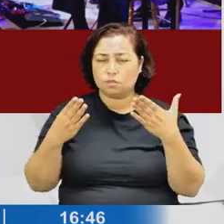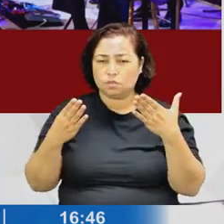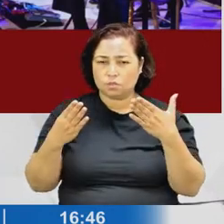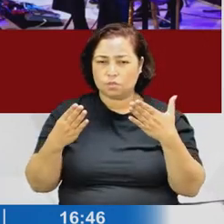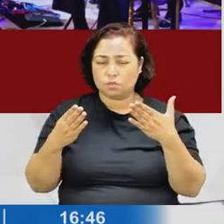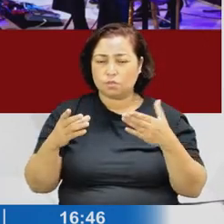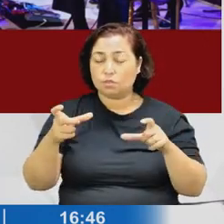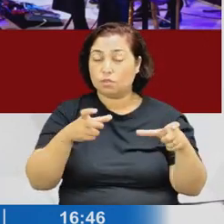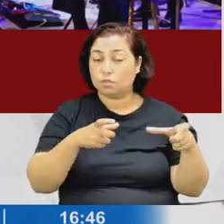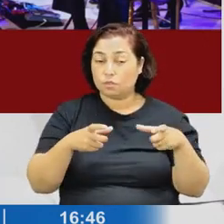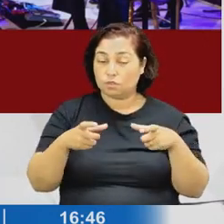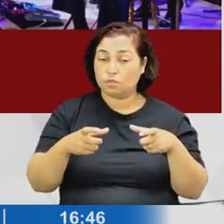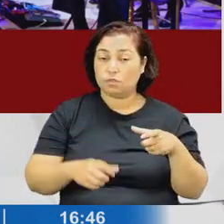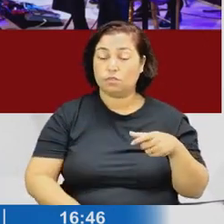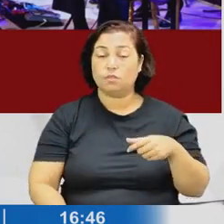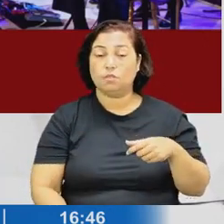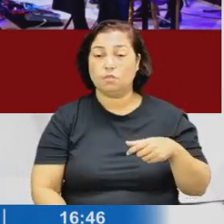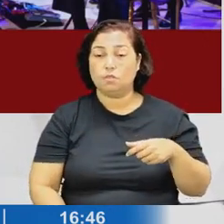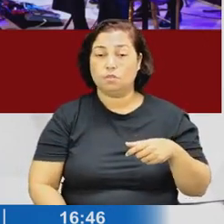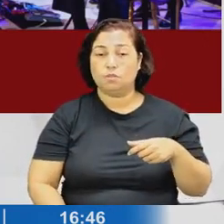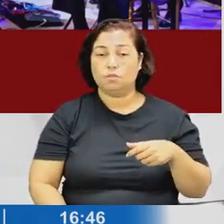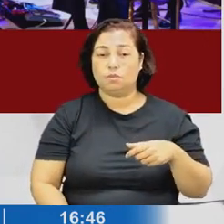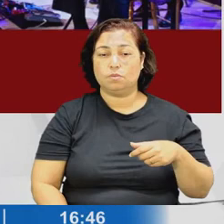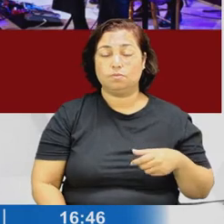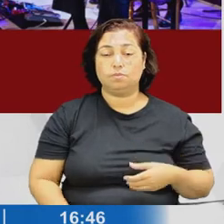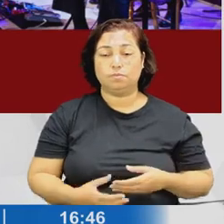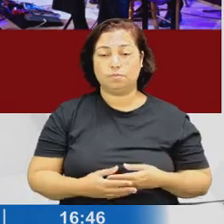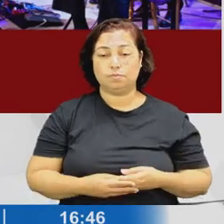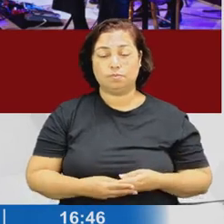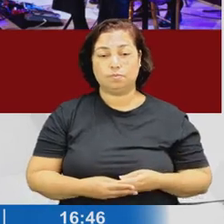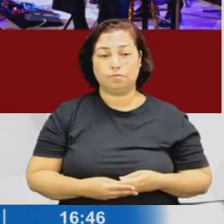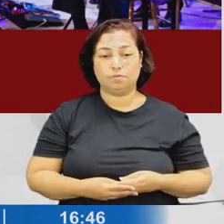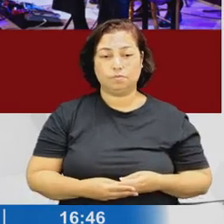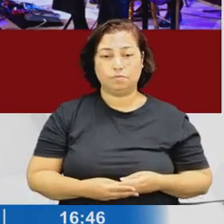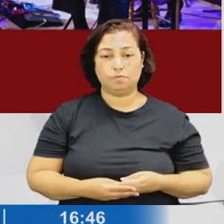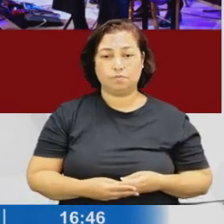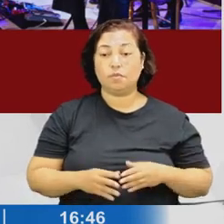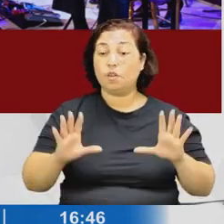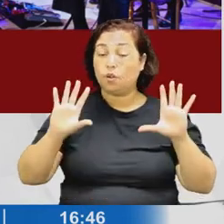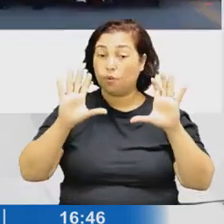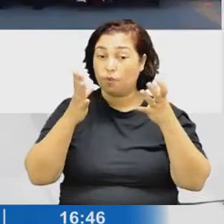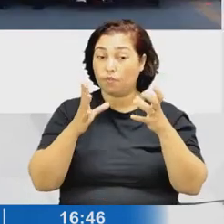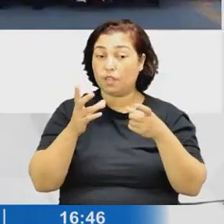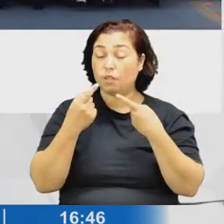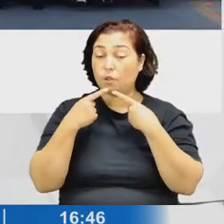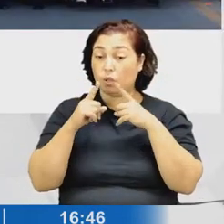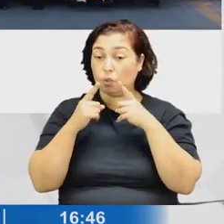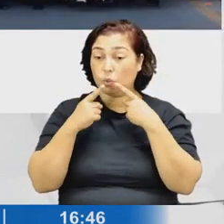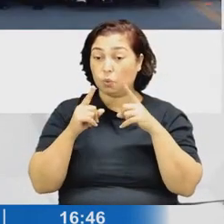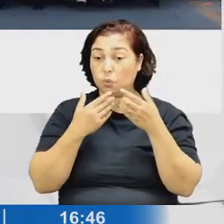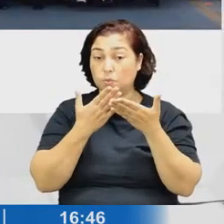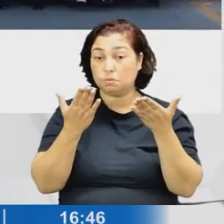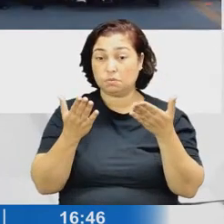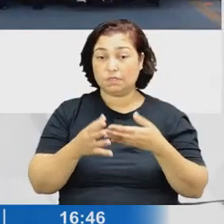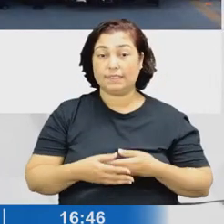bem o espaço foi lá fez uma graça com os pescadores e tal aqui dentro de um evento né cantor e tal